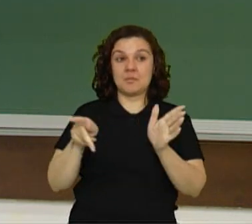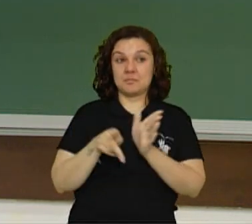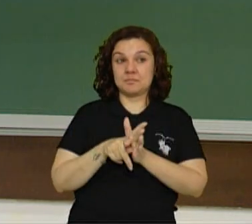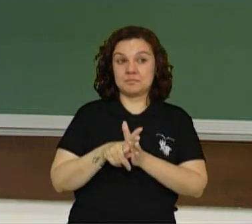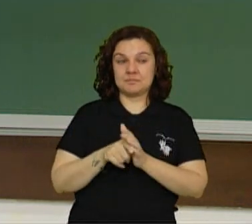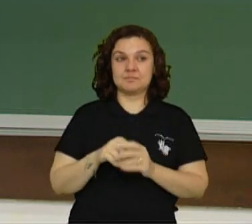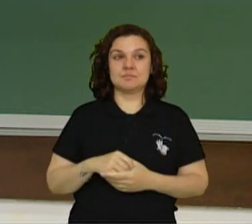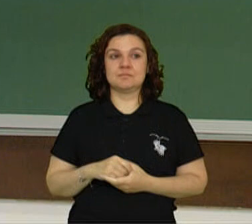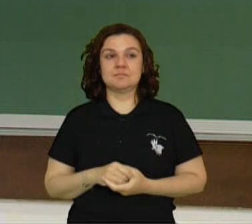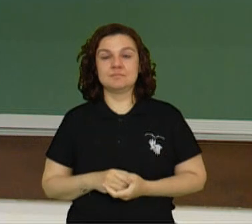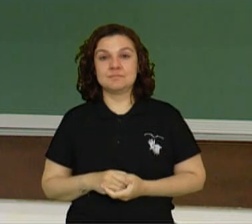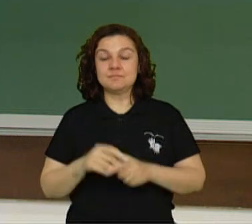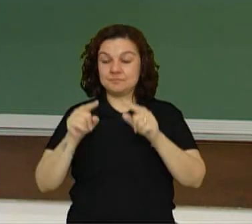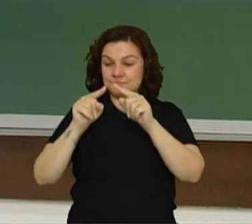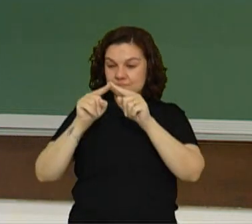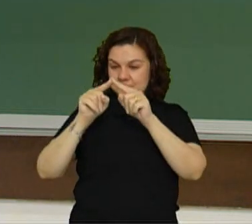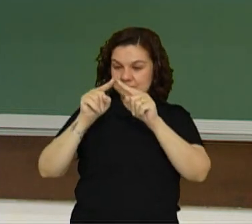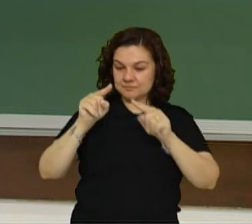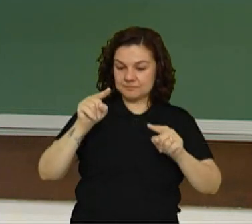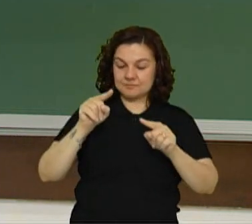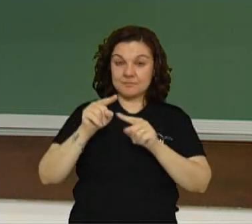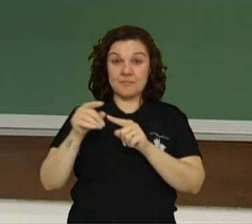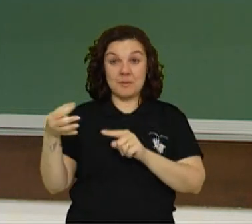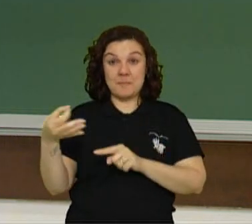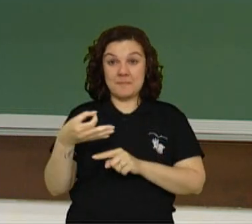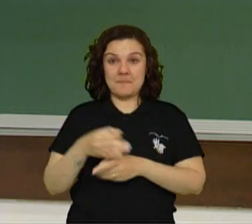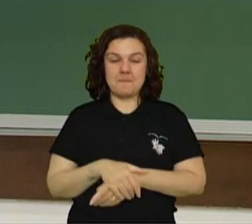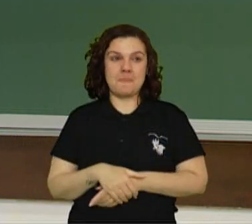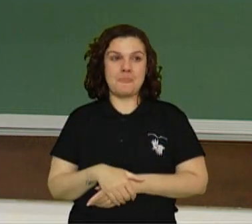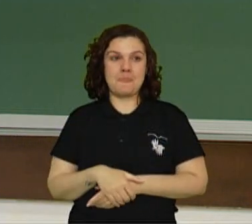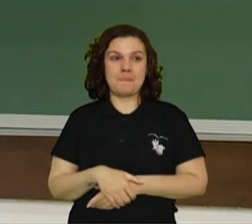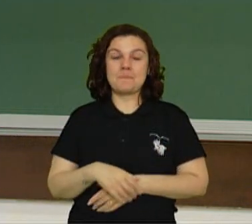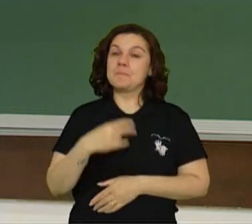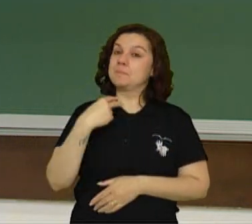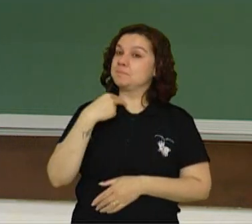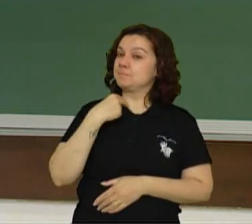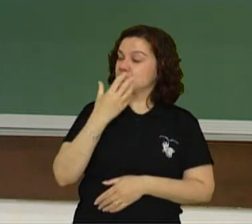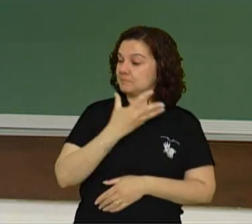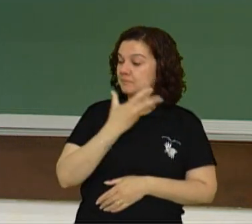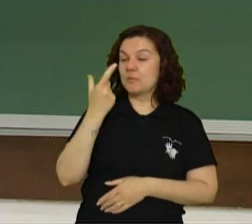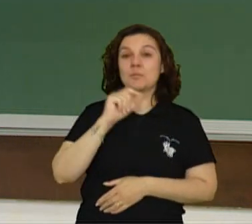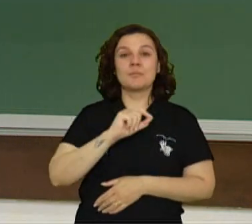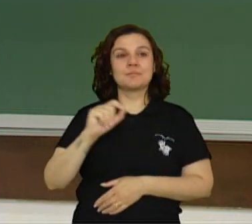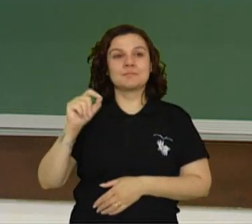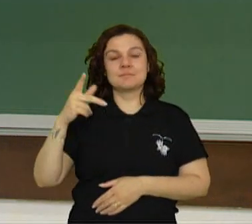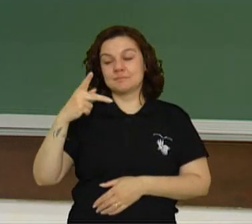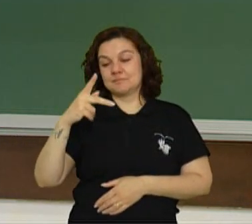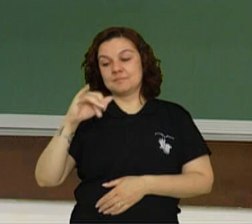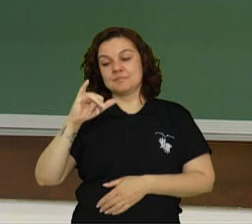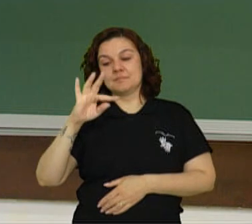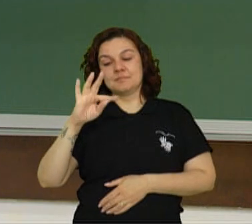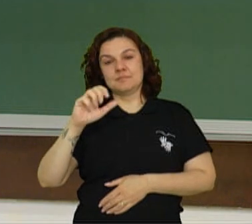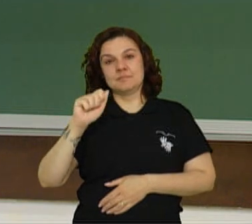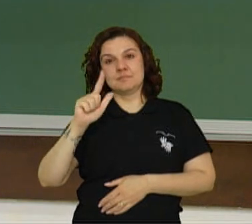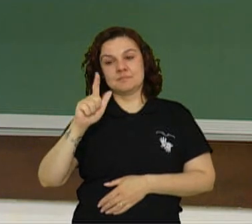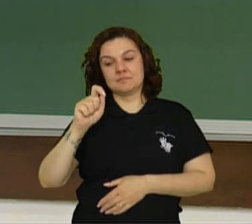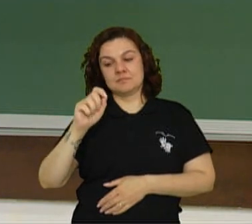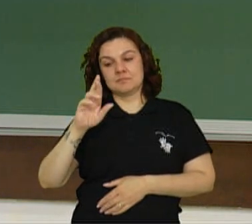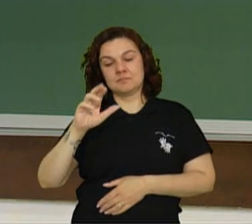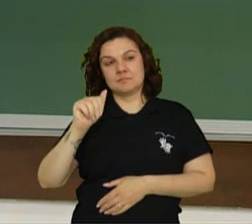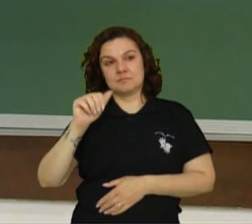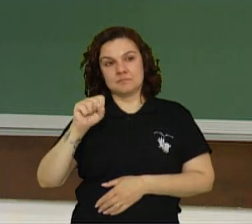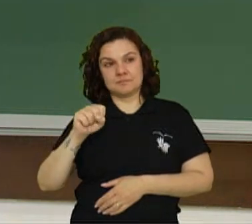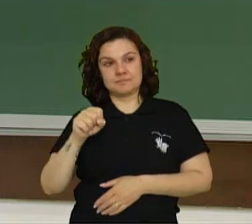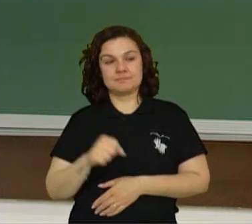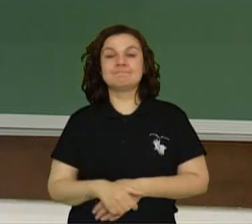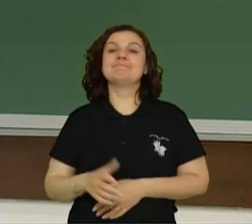geometria, o triângulo retângulo. E não tem como falar de triângulo retângulo sem lembrar do Teorema de Pitágoras. E